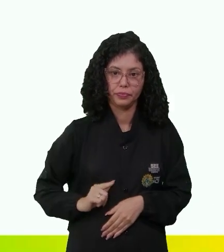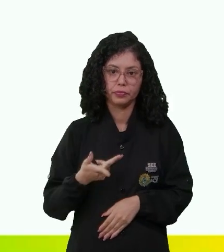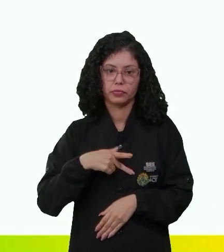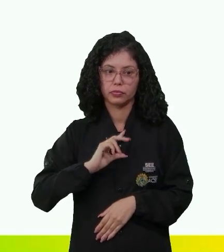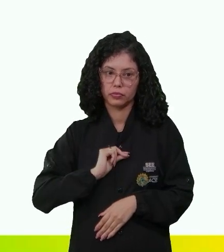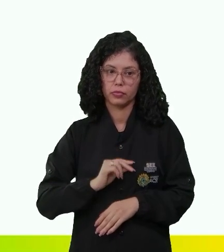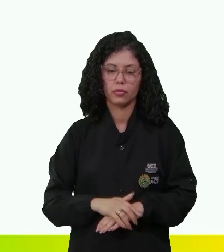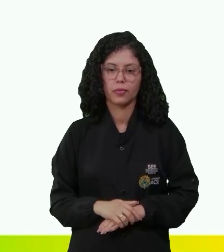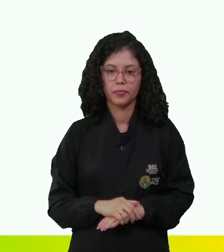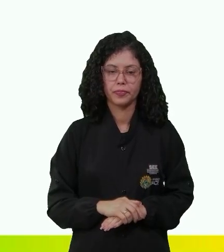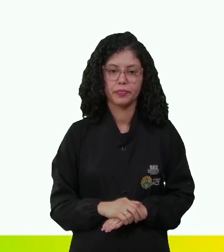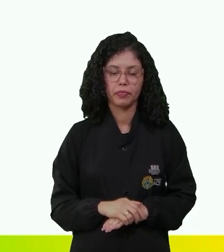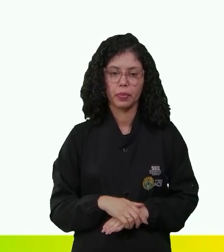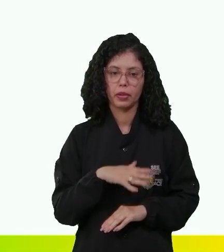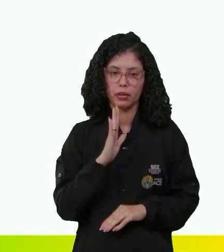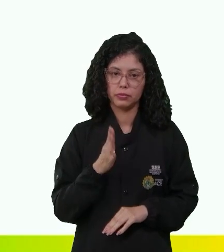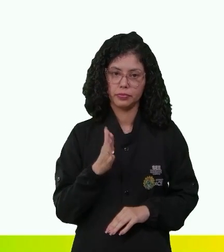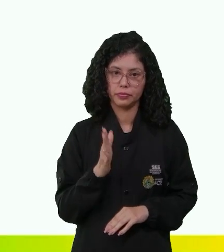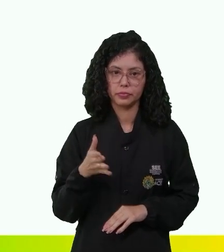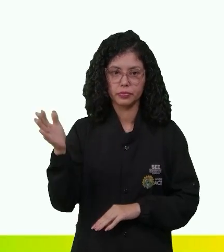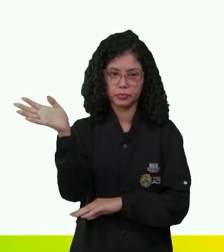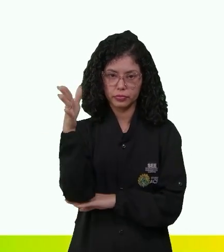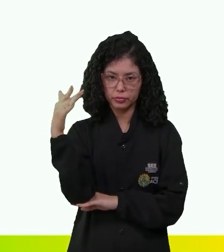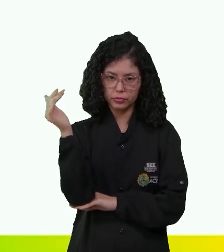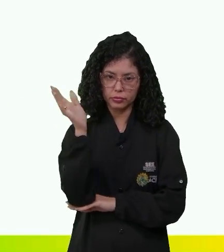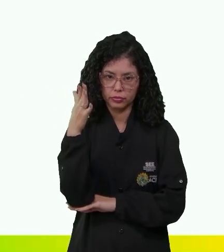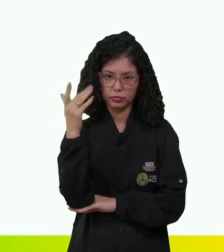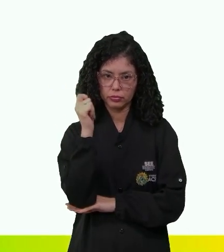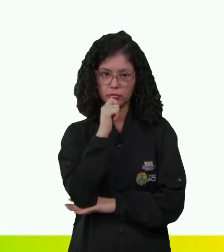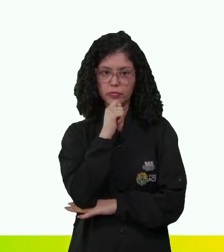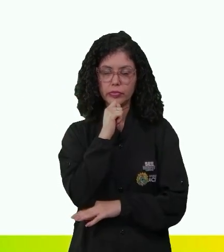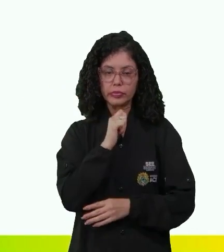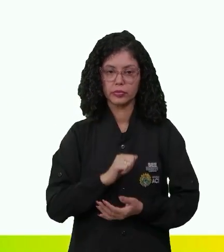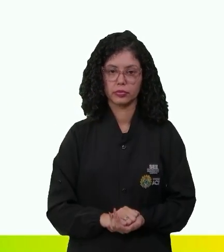português. Já as bandeiras